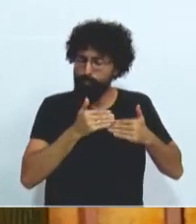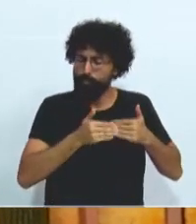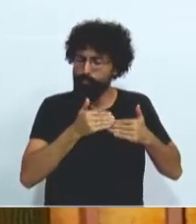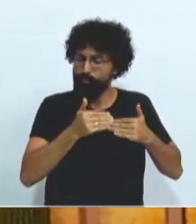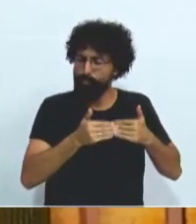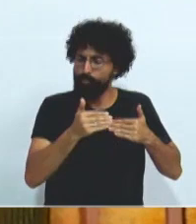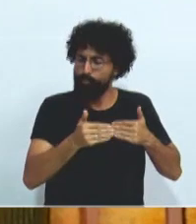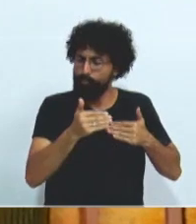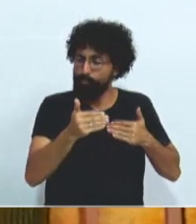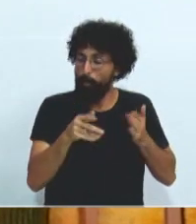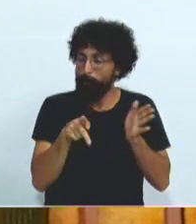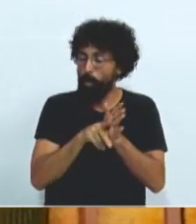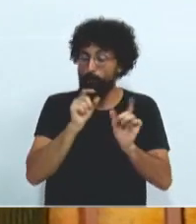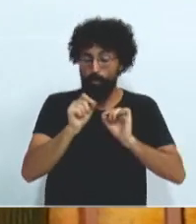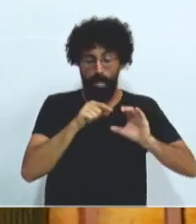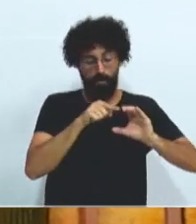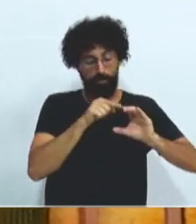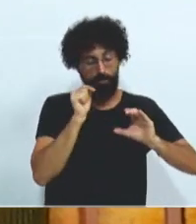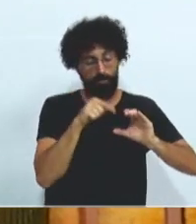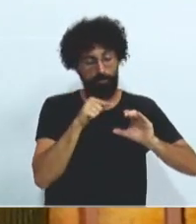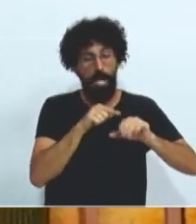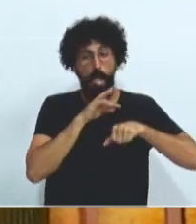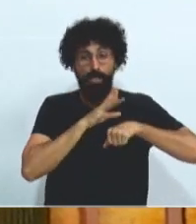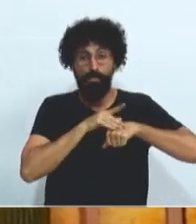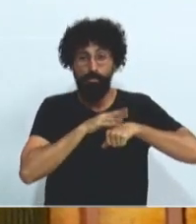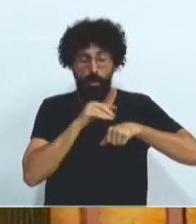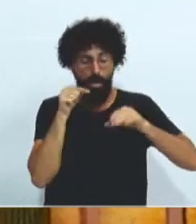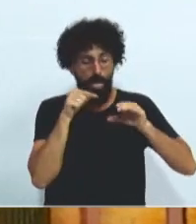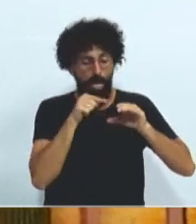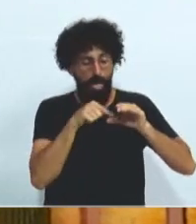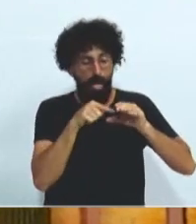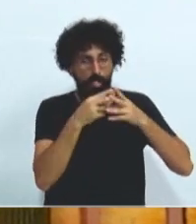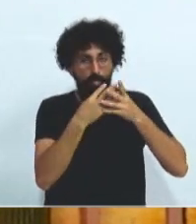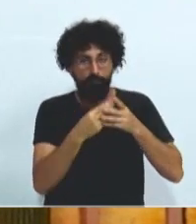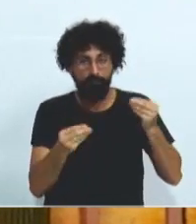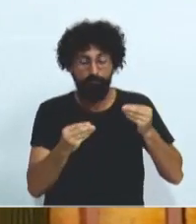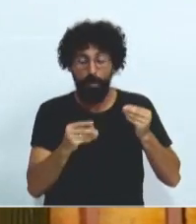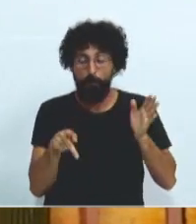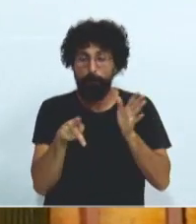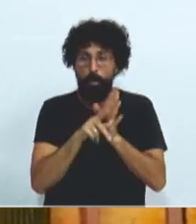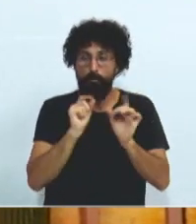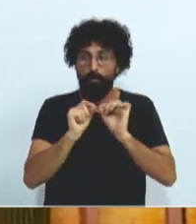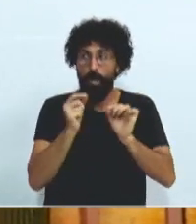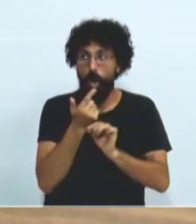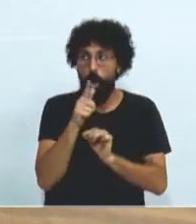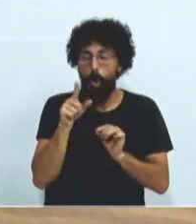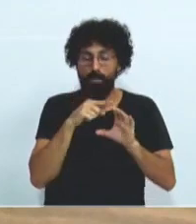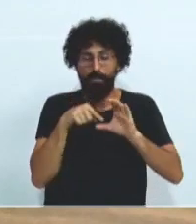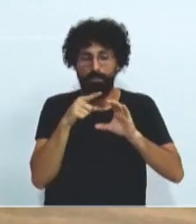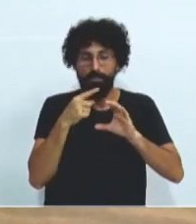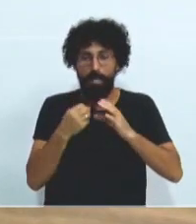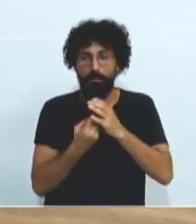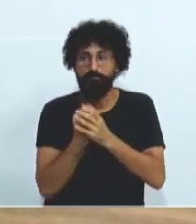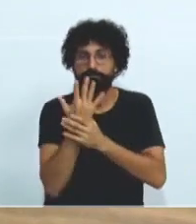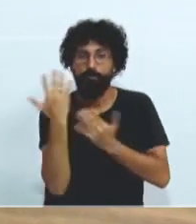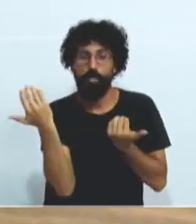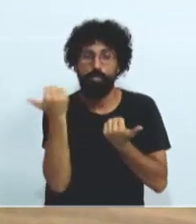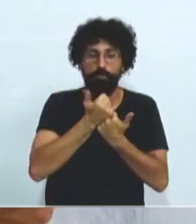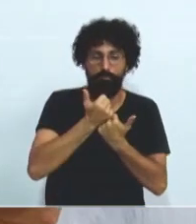destruição dessas células oncológicas e assim depois ela cresça e se substitua com células saudáveis. Então, o